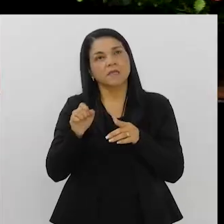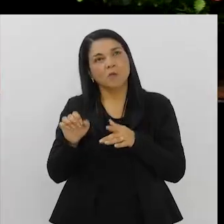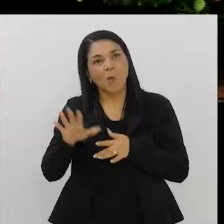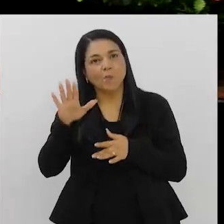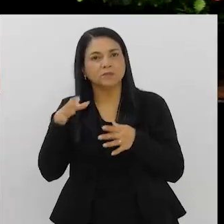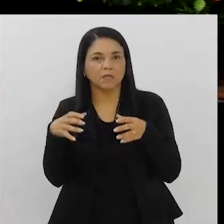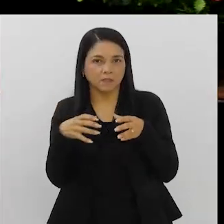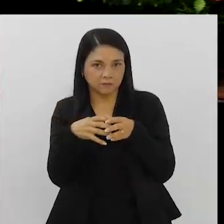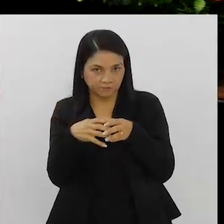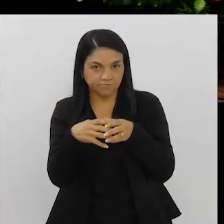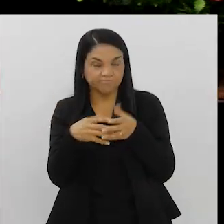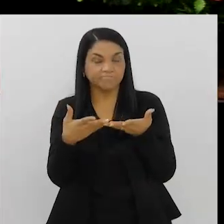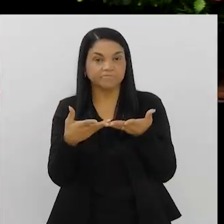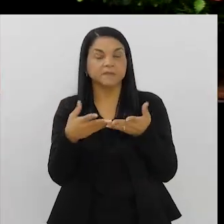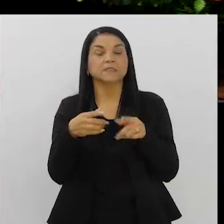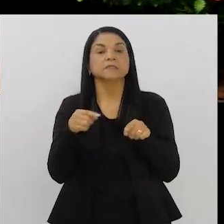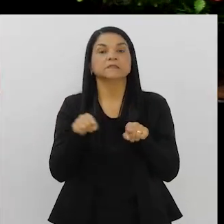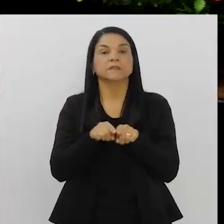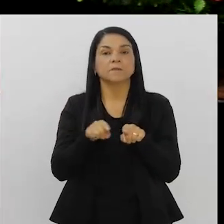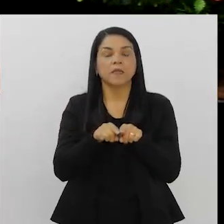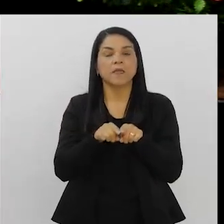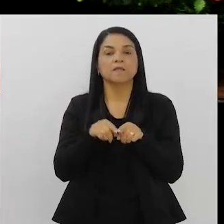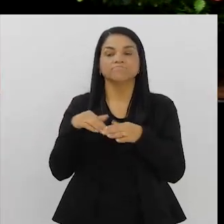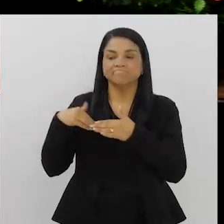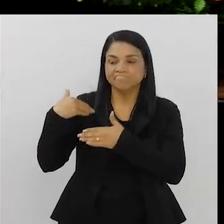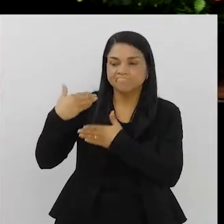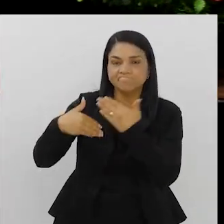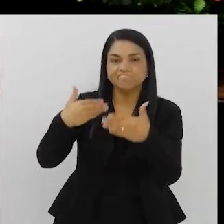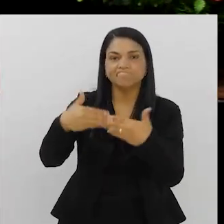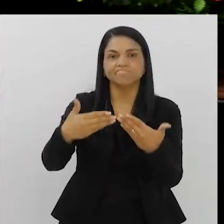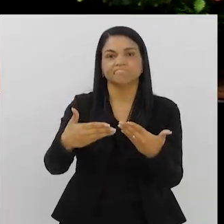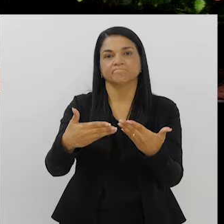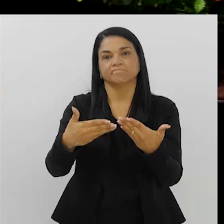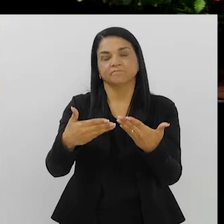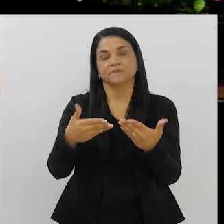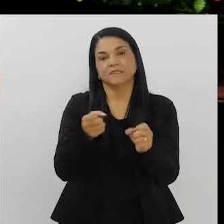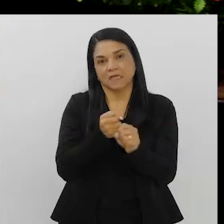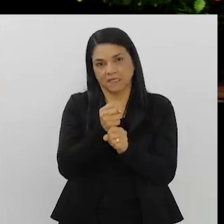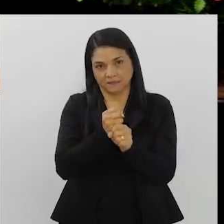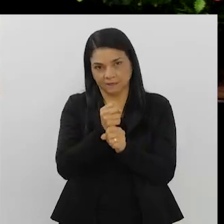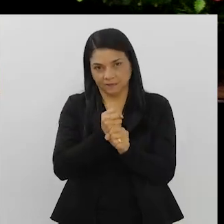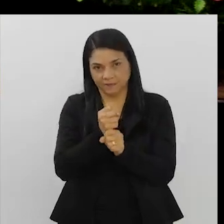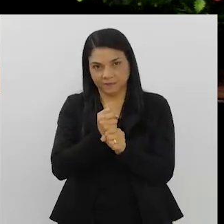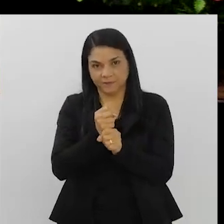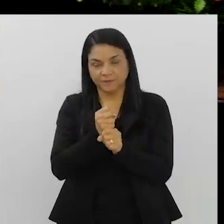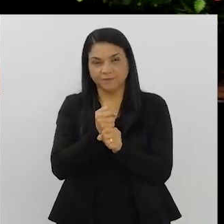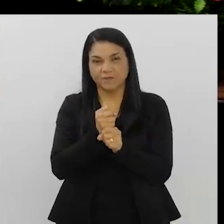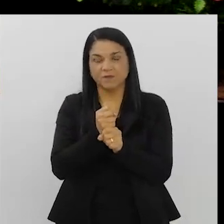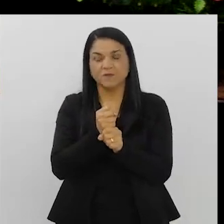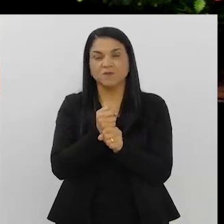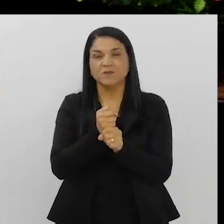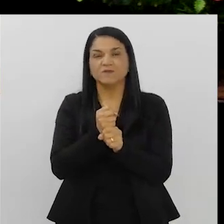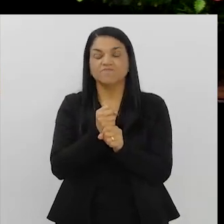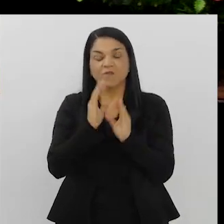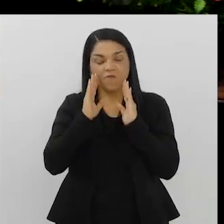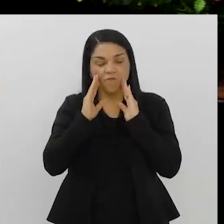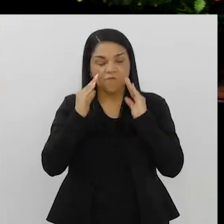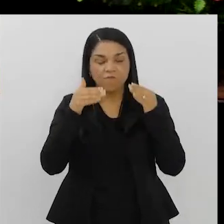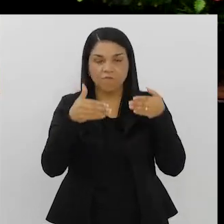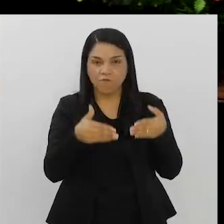Janeiro, e também venho construindo aí, né, ao longo desses anos, uma trajetória